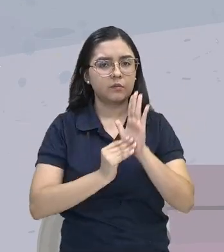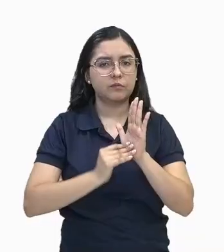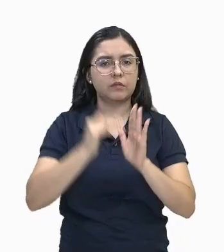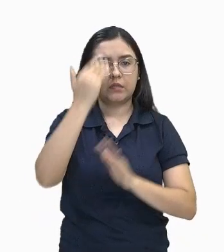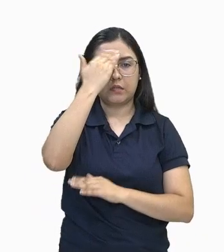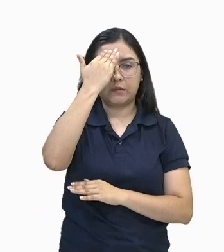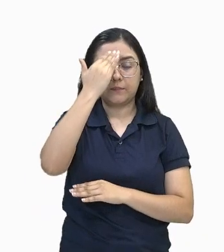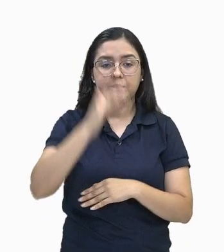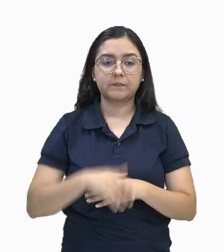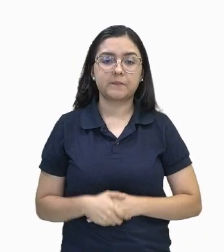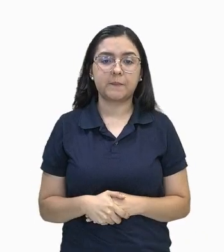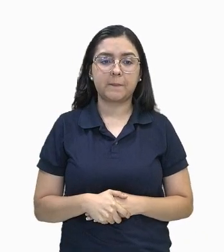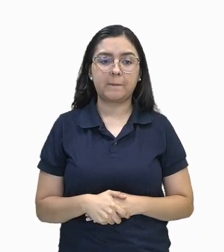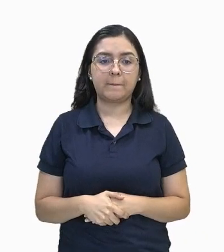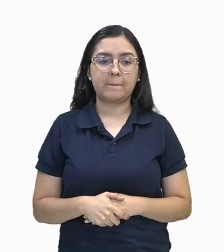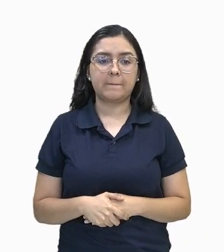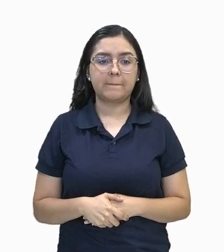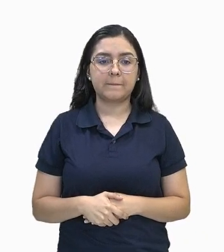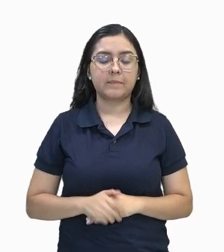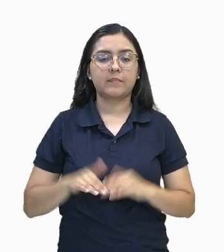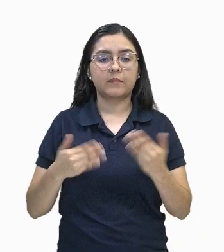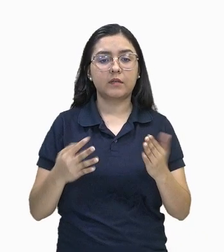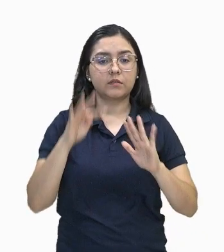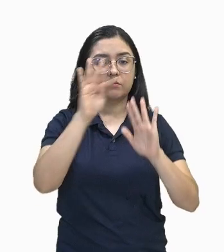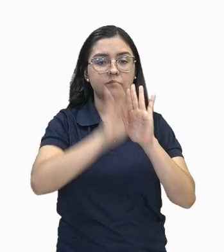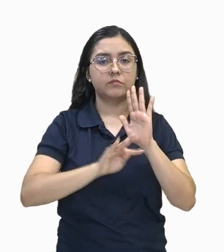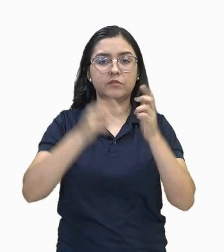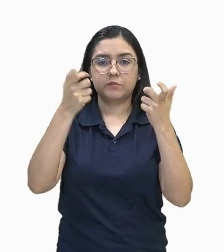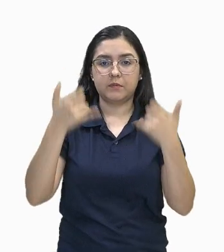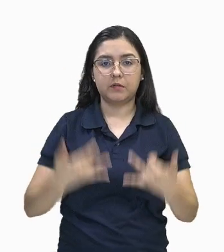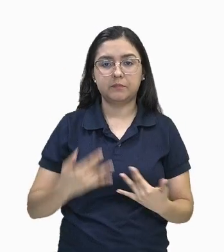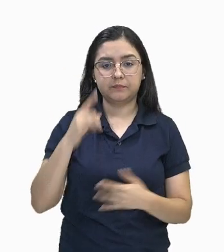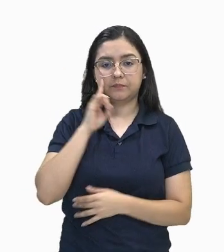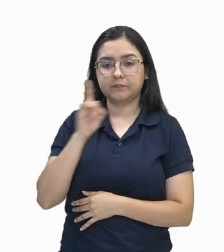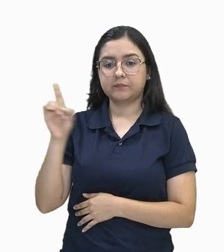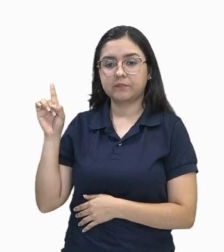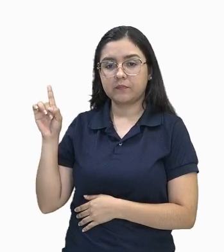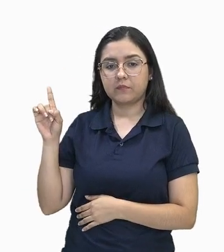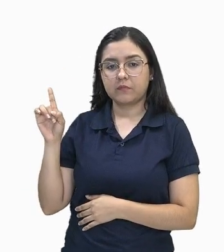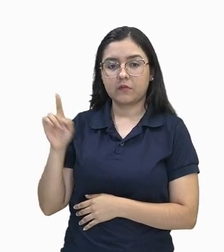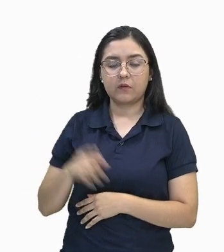galera? E o texto fala o seguinte, vamos então ao texto.